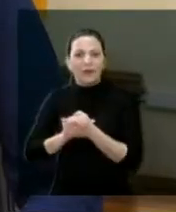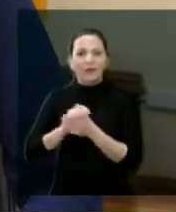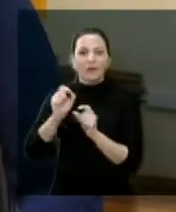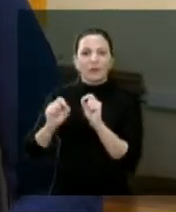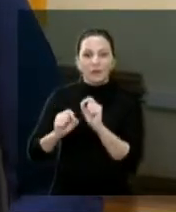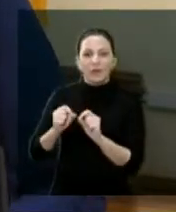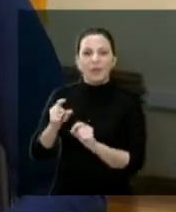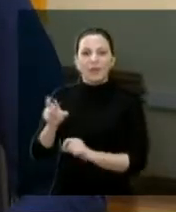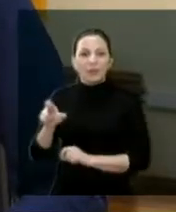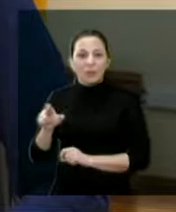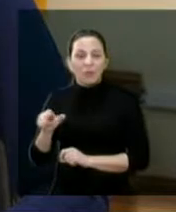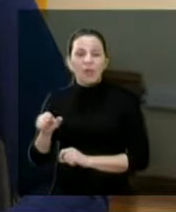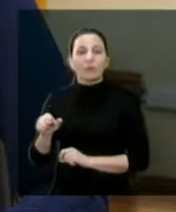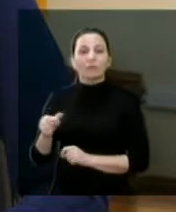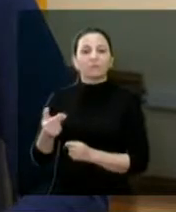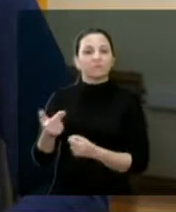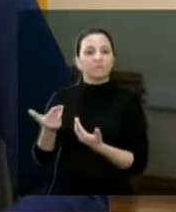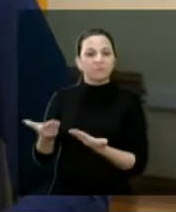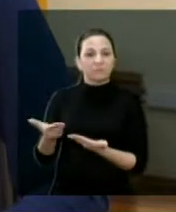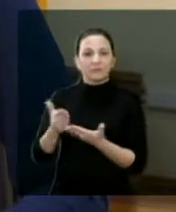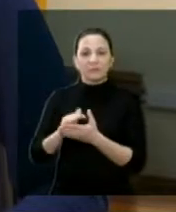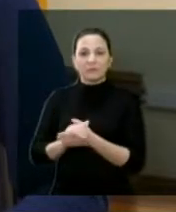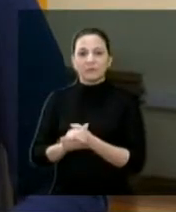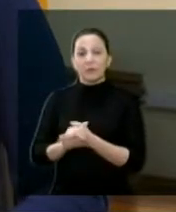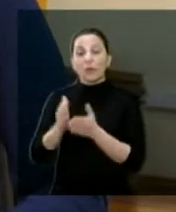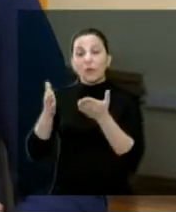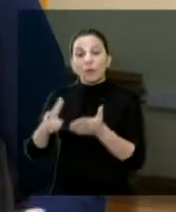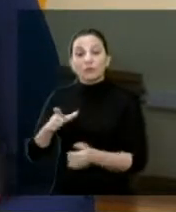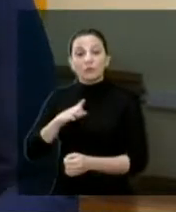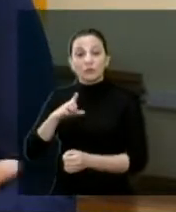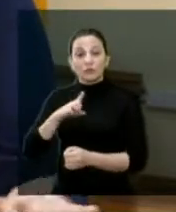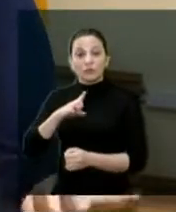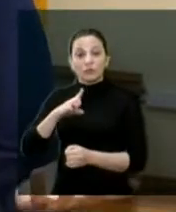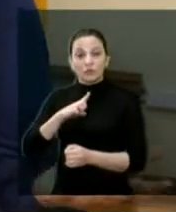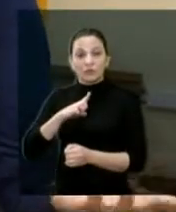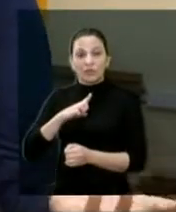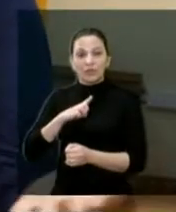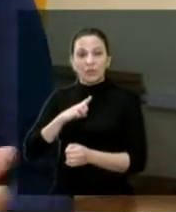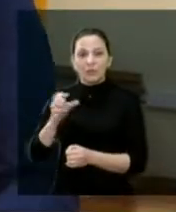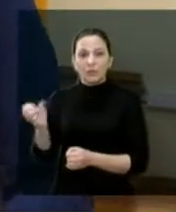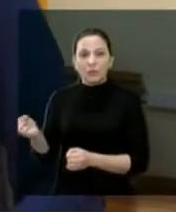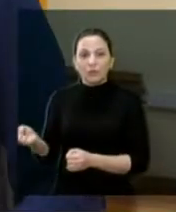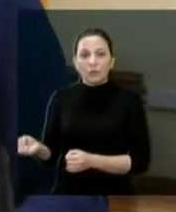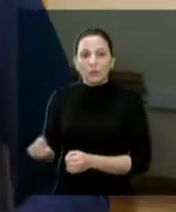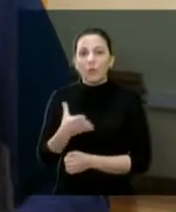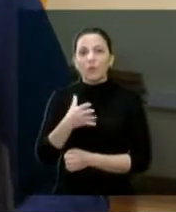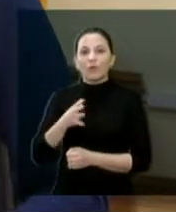Frutuoso, que muita gente conhece. E hoje tenho um novo amor, porque